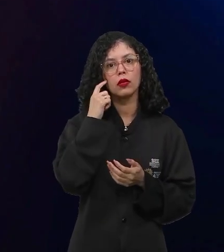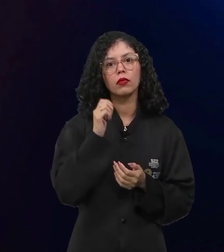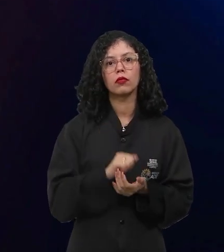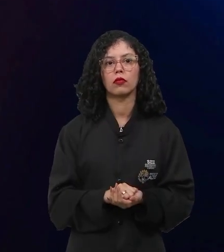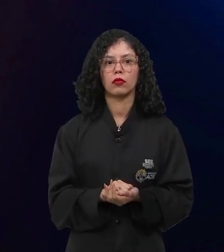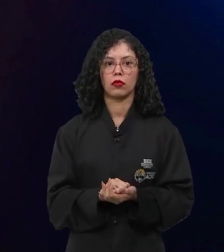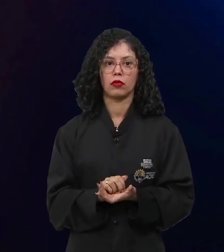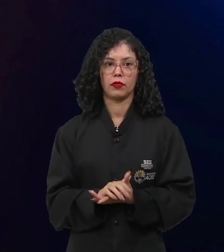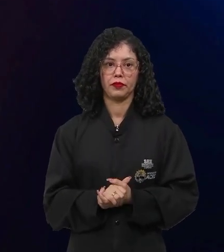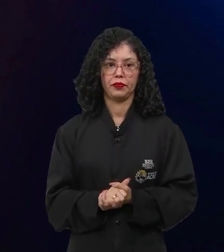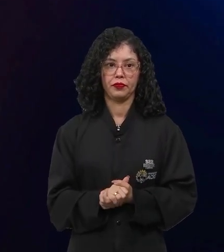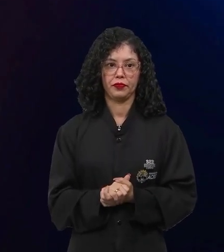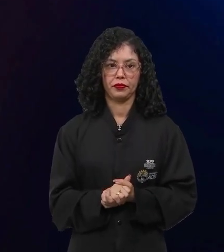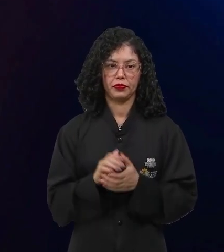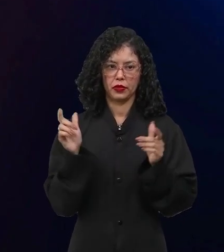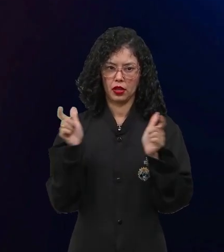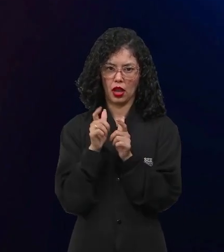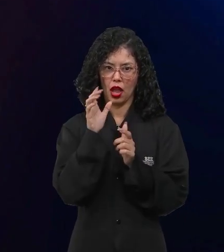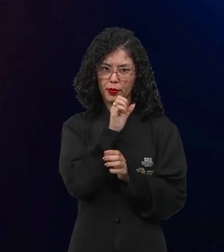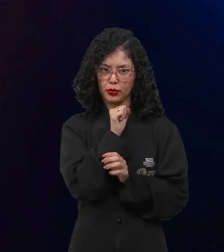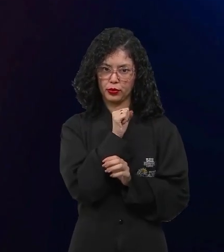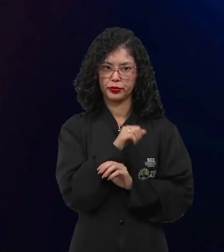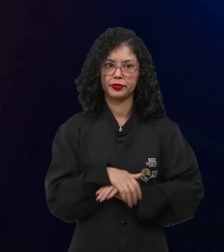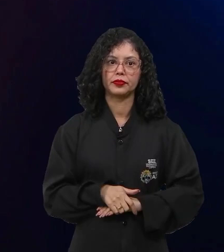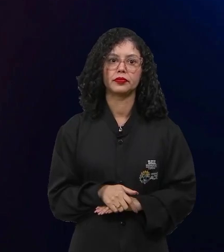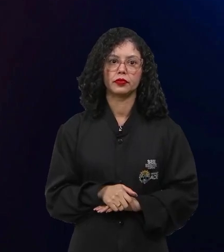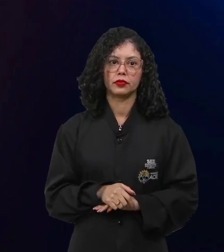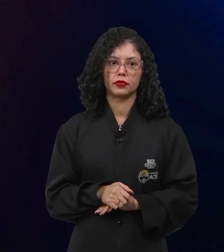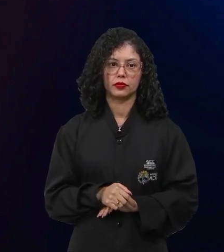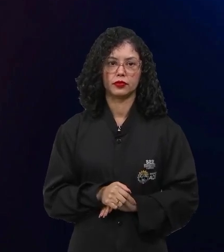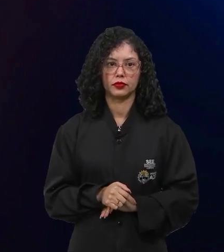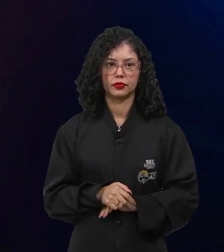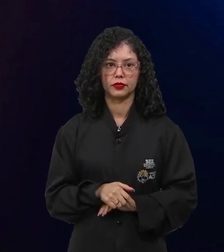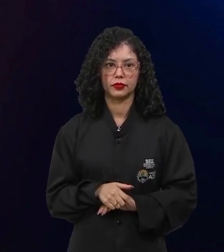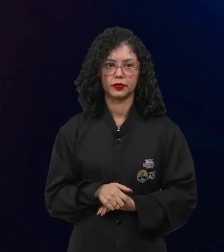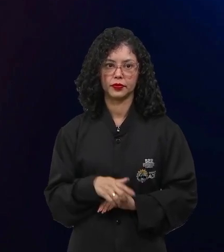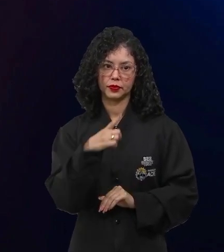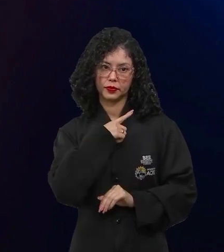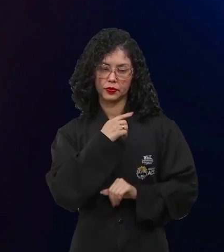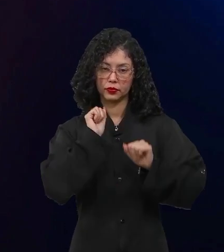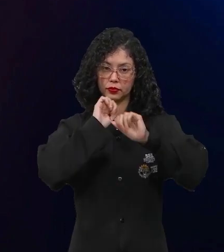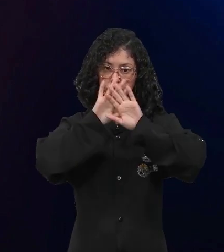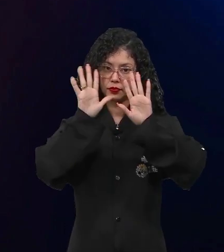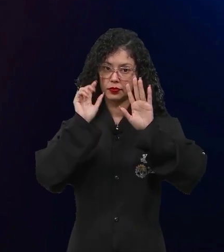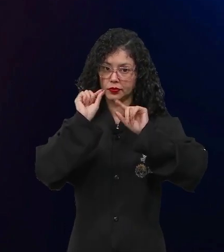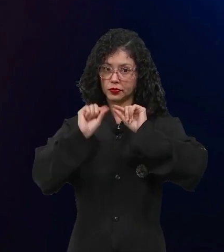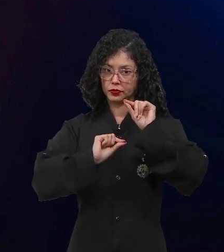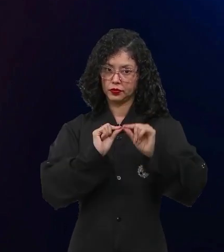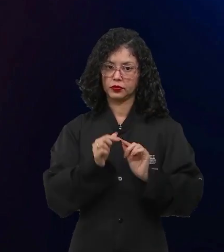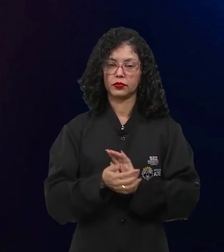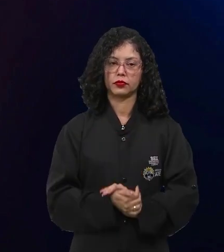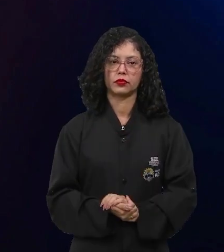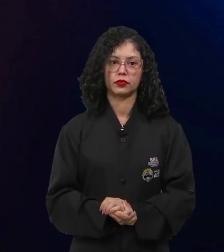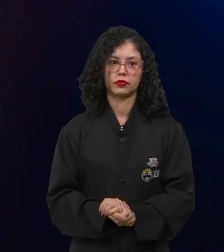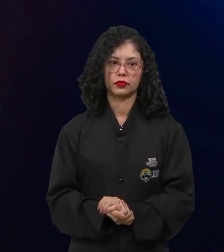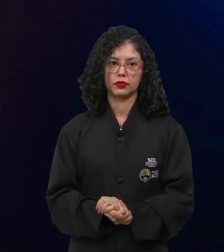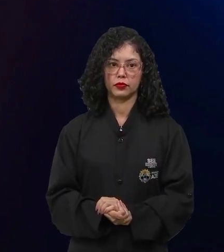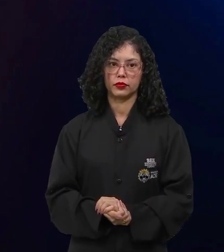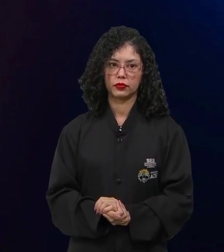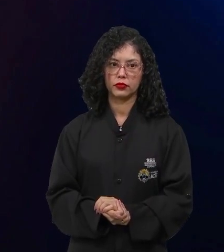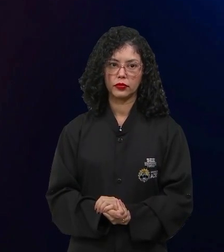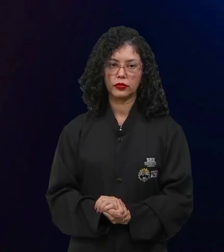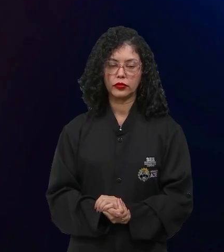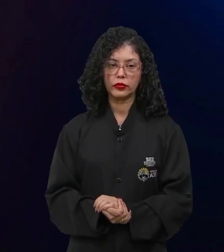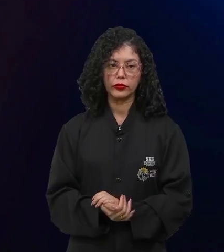colocar aqui um trechinho bem curto para vocês, para que você tenha mais clareza desse canto